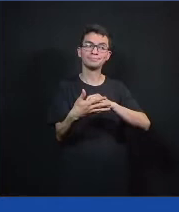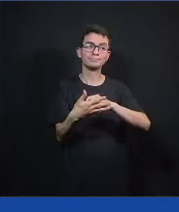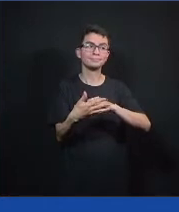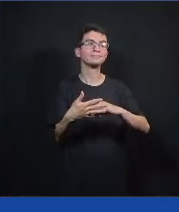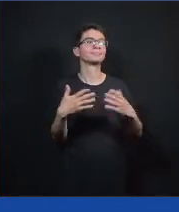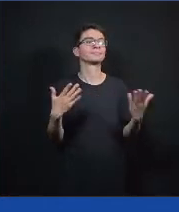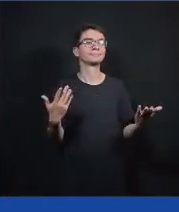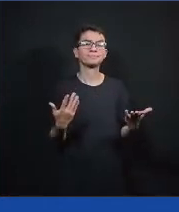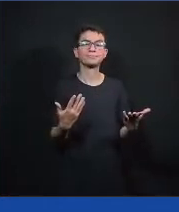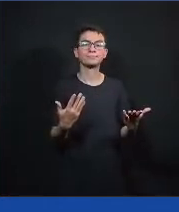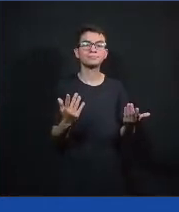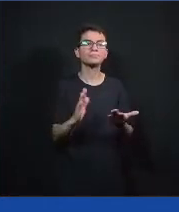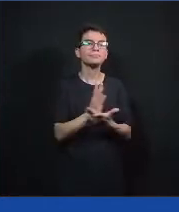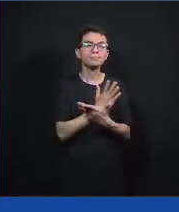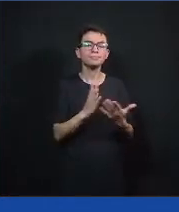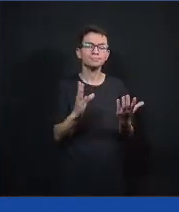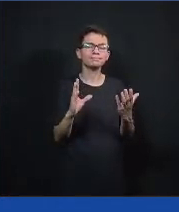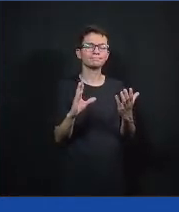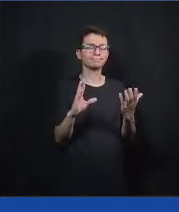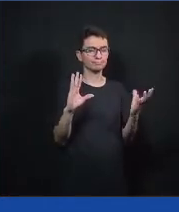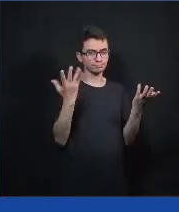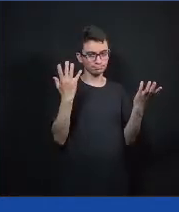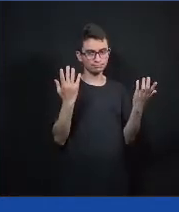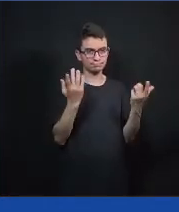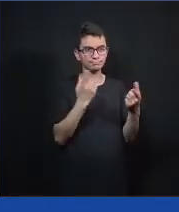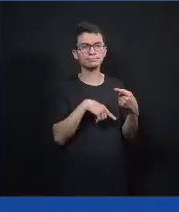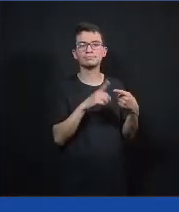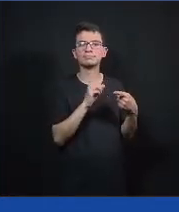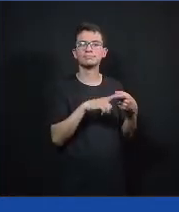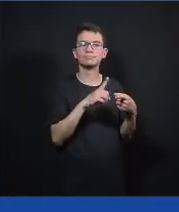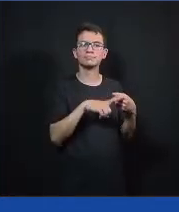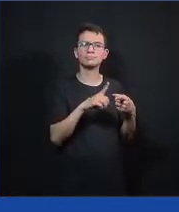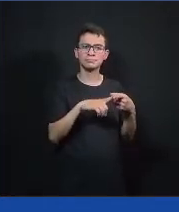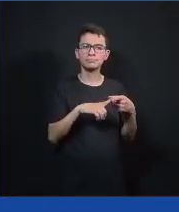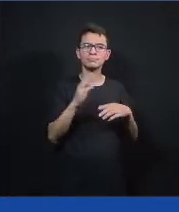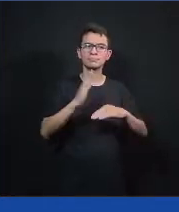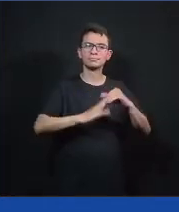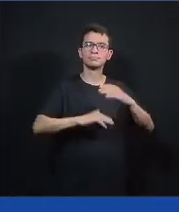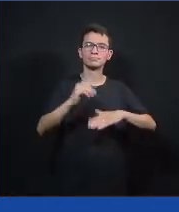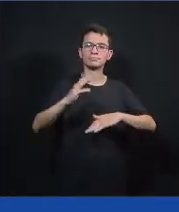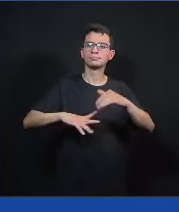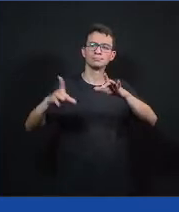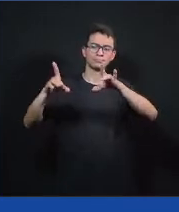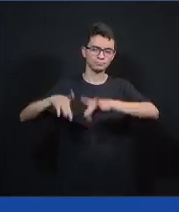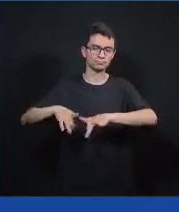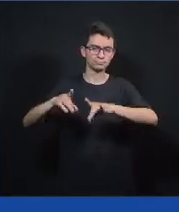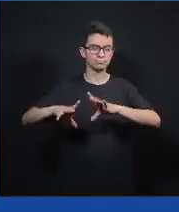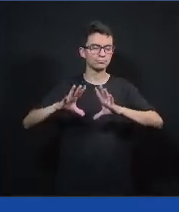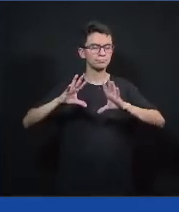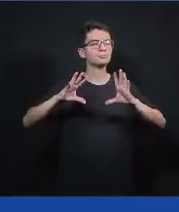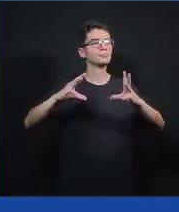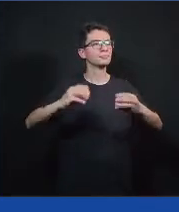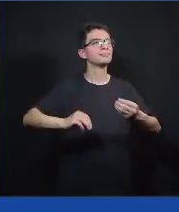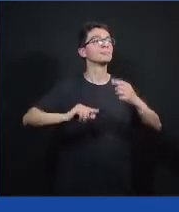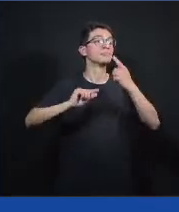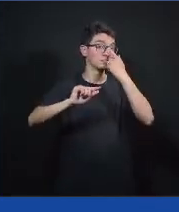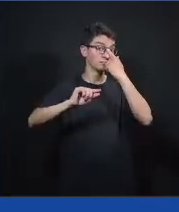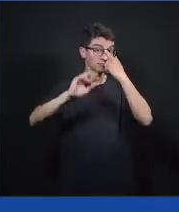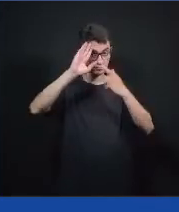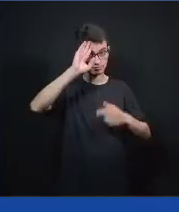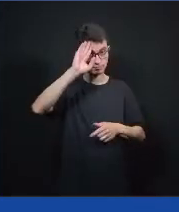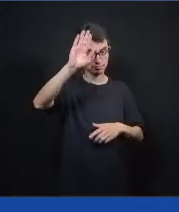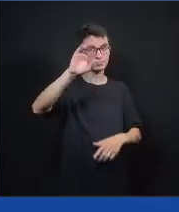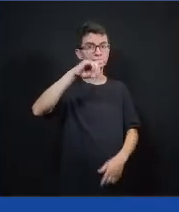Alguns fatores contribuíram para isso. A habilidade do corpo técnico administrativo do Congresso é um dos elementos fundamentais